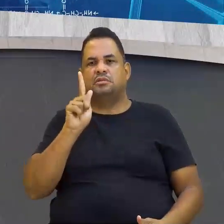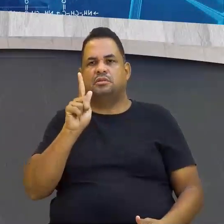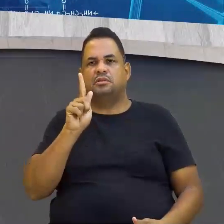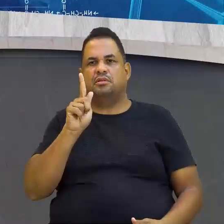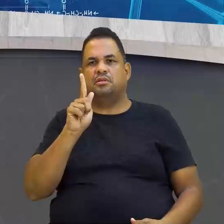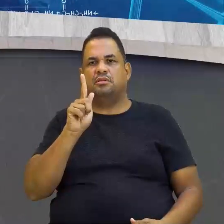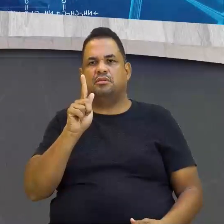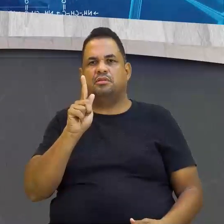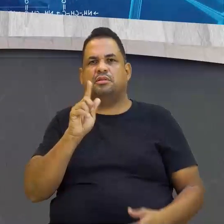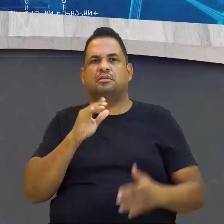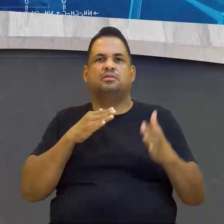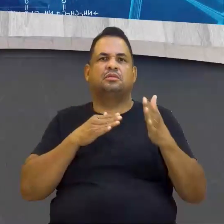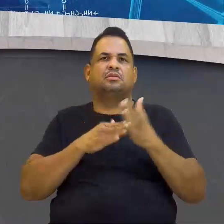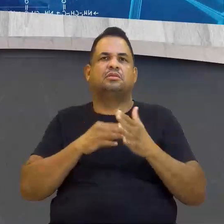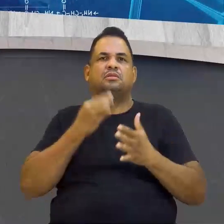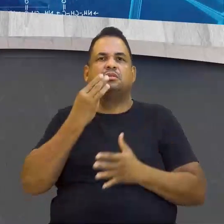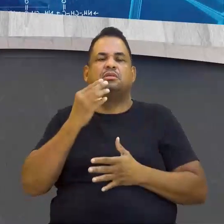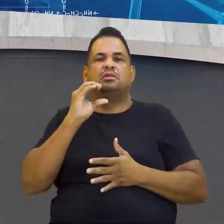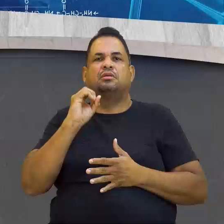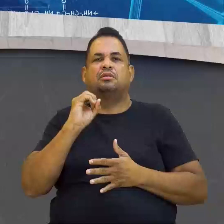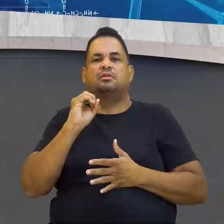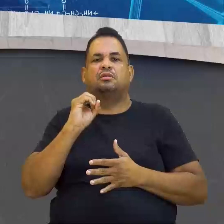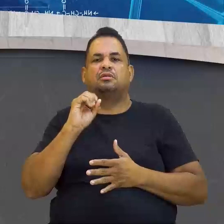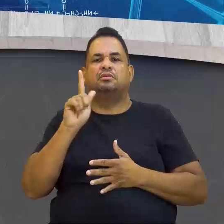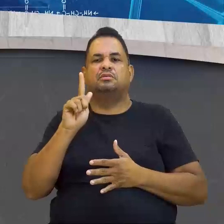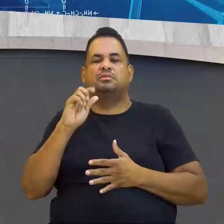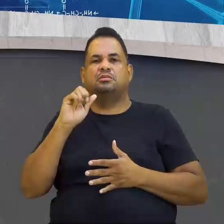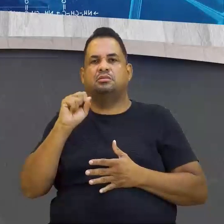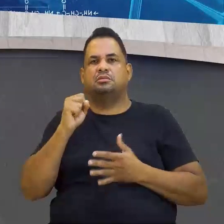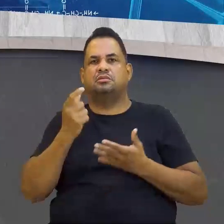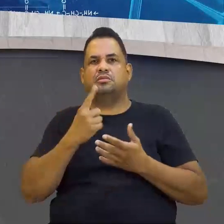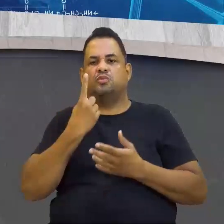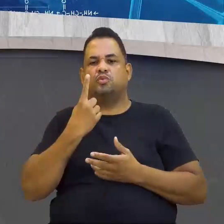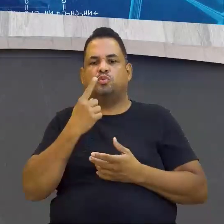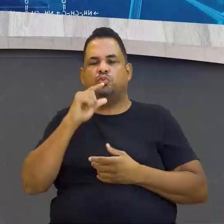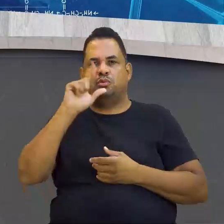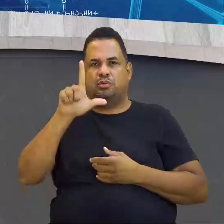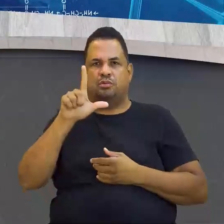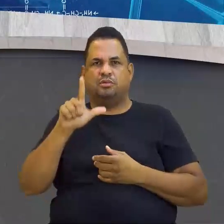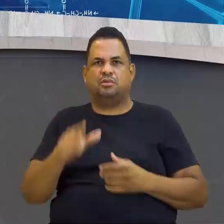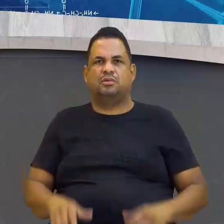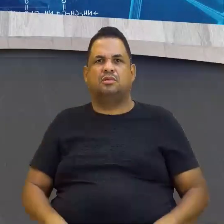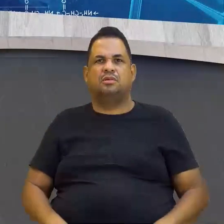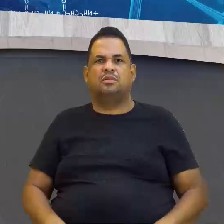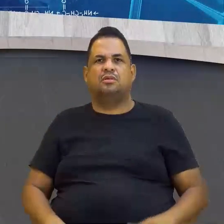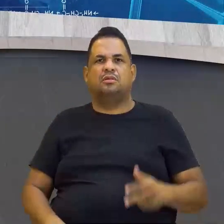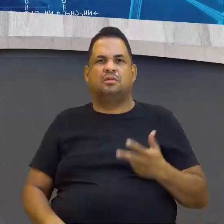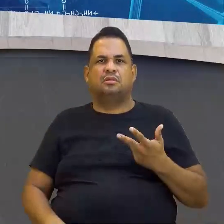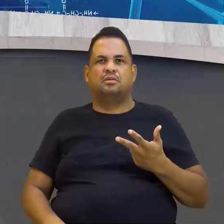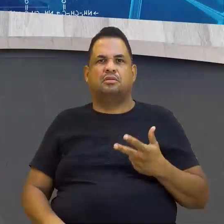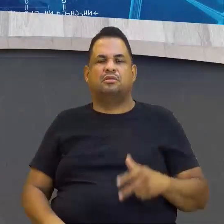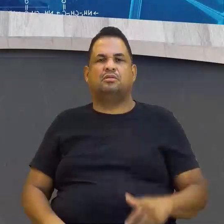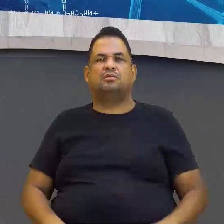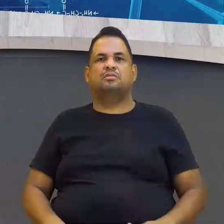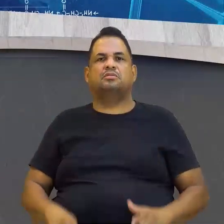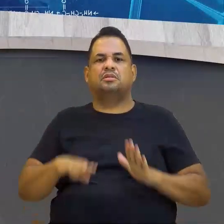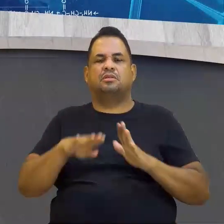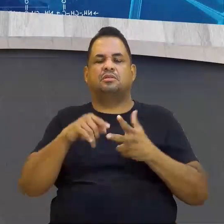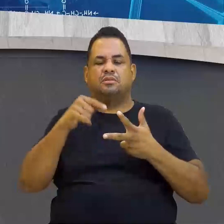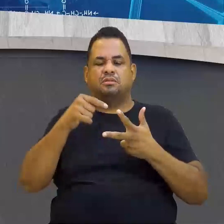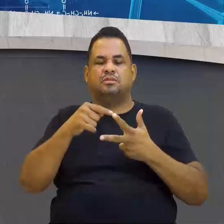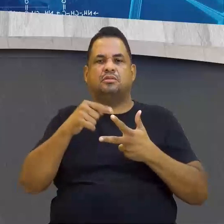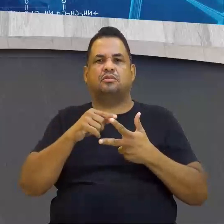de sal até 30 gramas de sal em 1 litro. Aí ela é classificada como